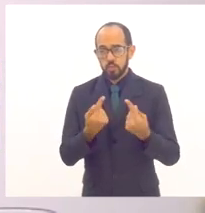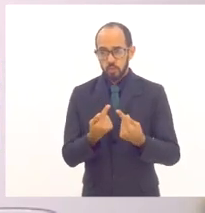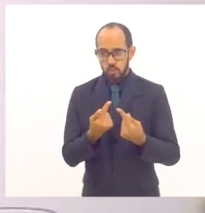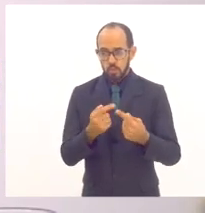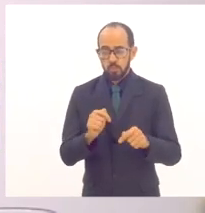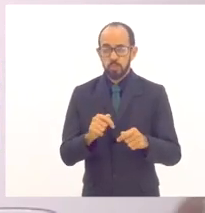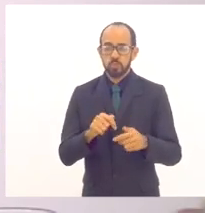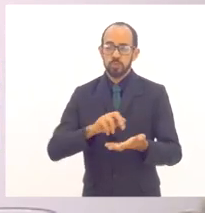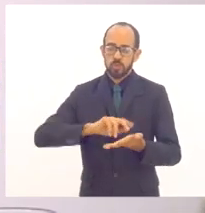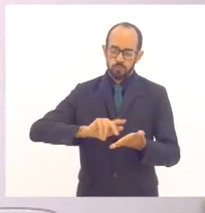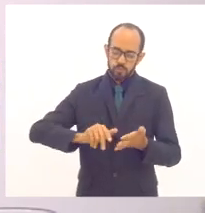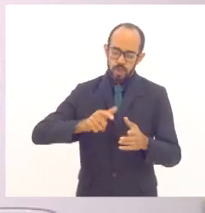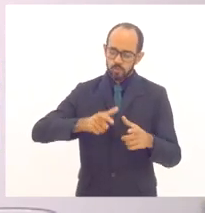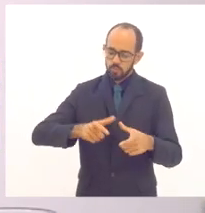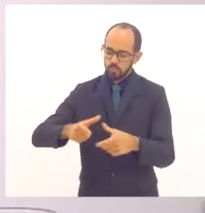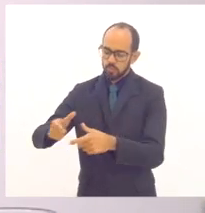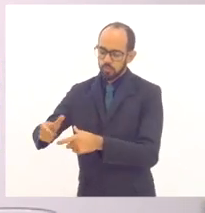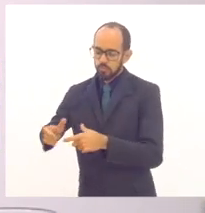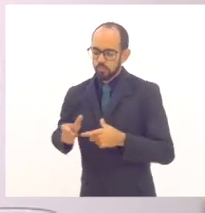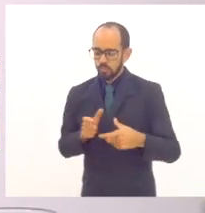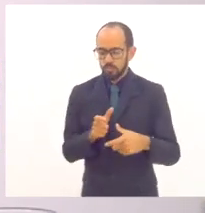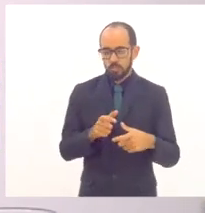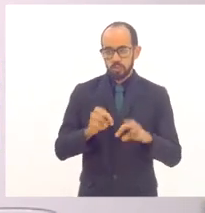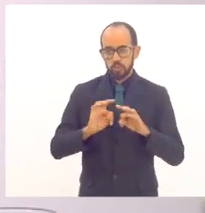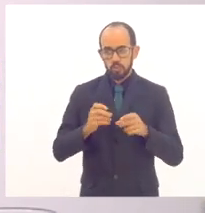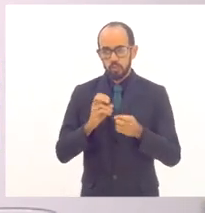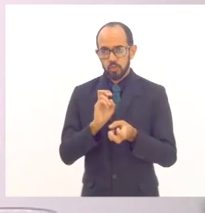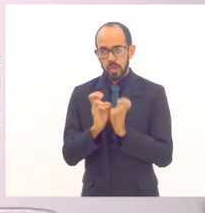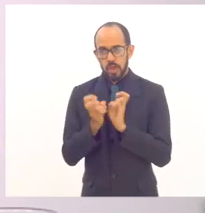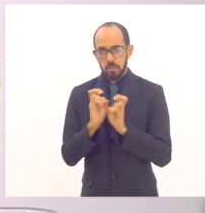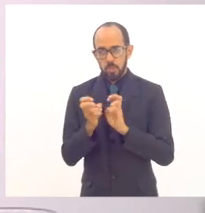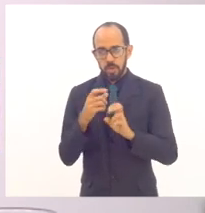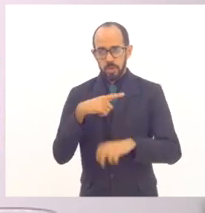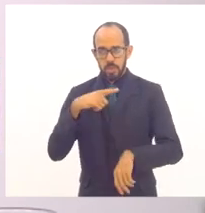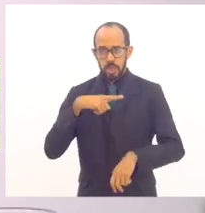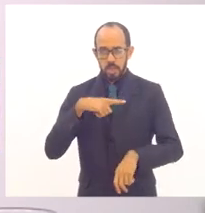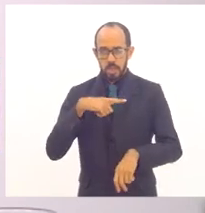e segmentos, e tudo que a capoeira tem.